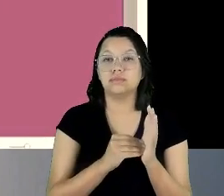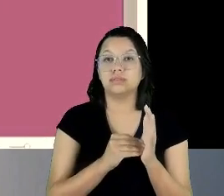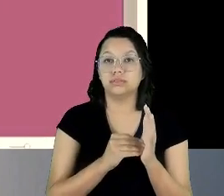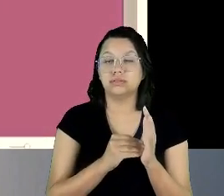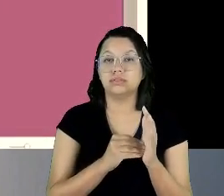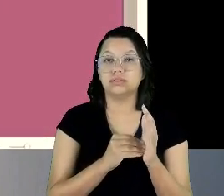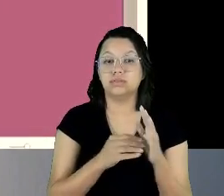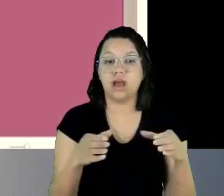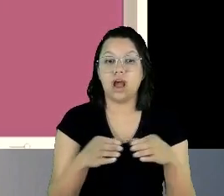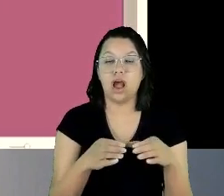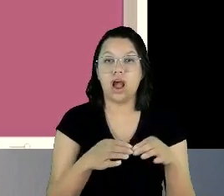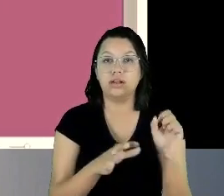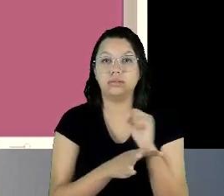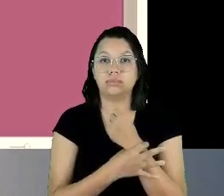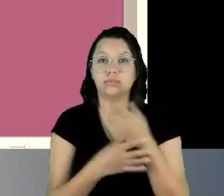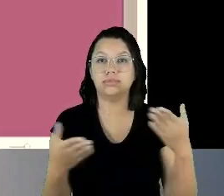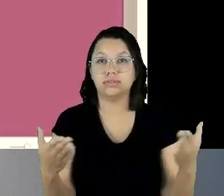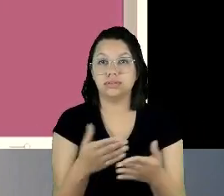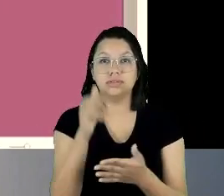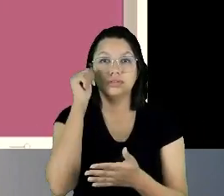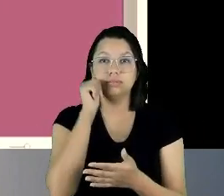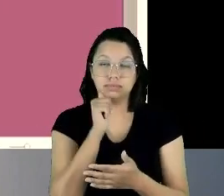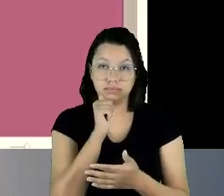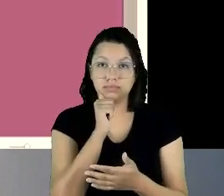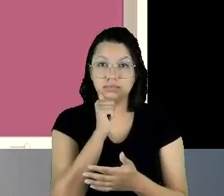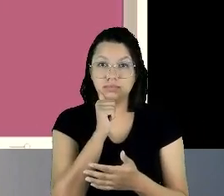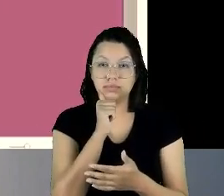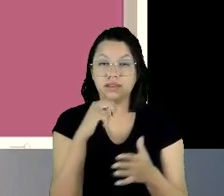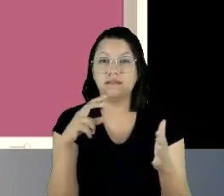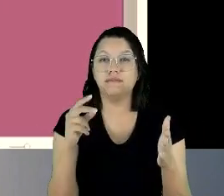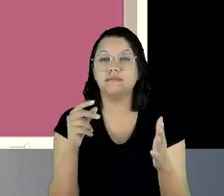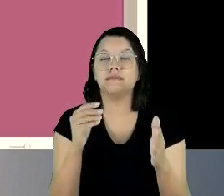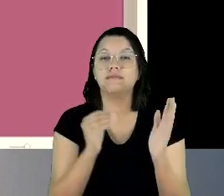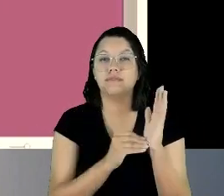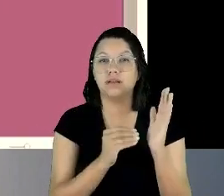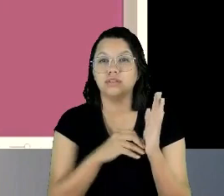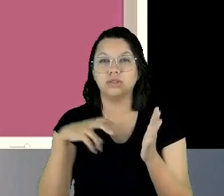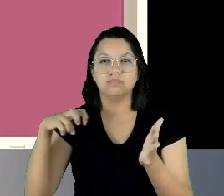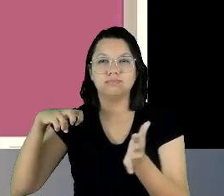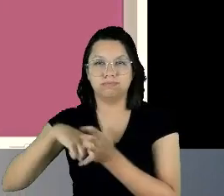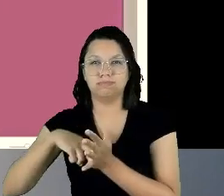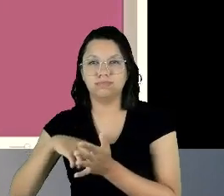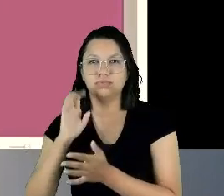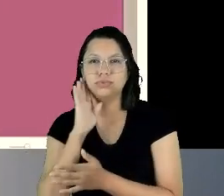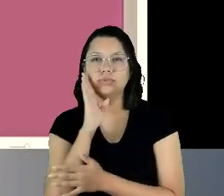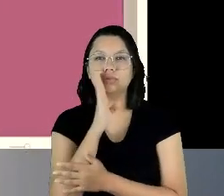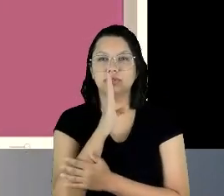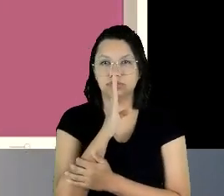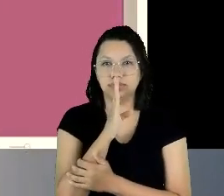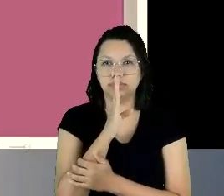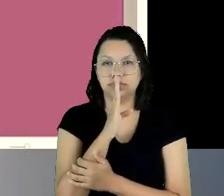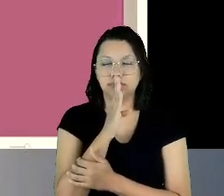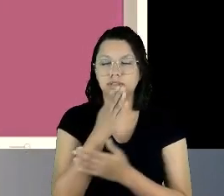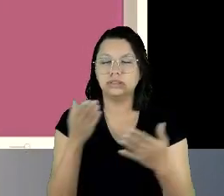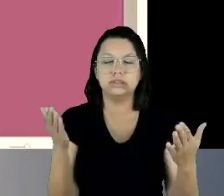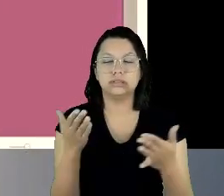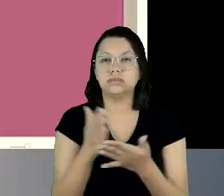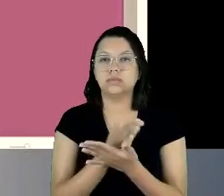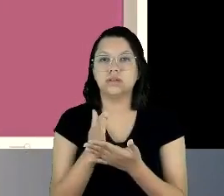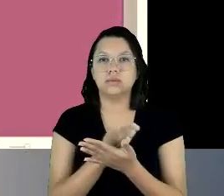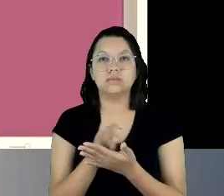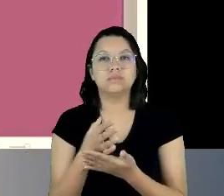de proteção dessas mulheres, a impunidade e o silêncio. Esses são